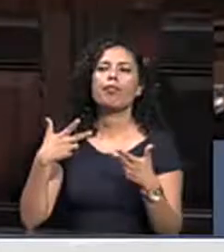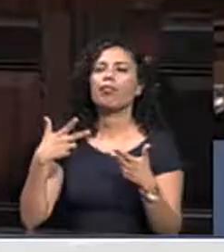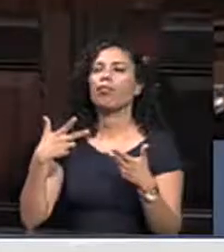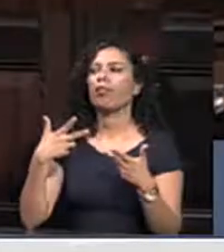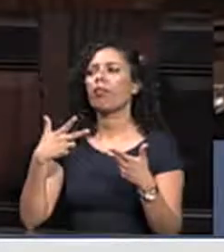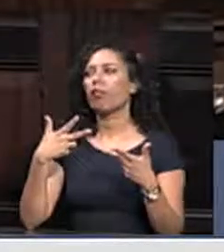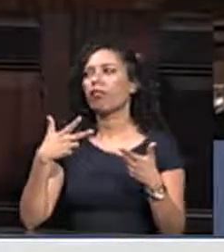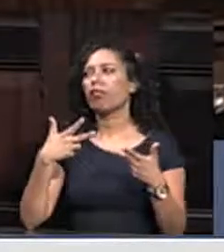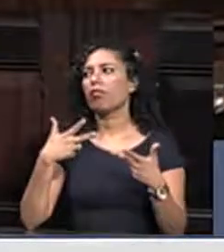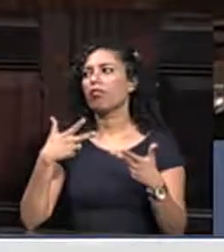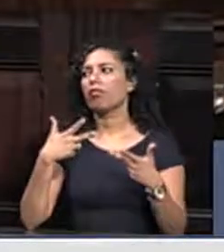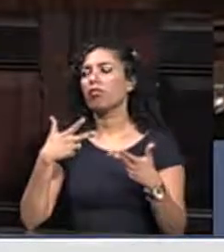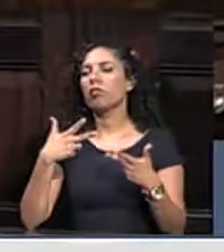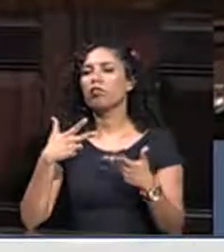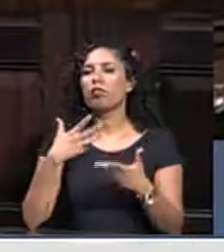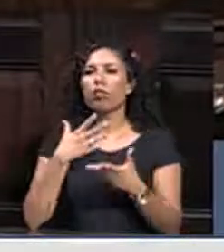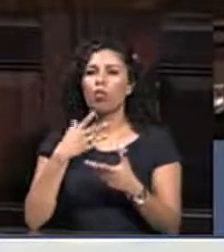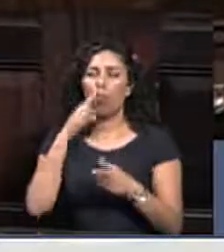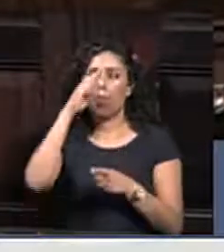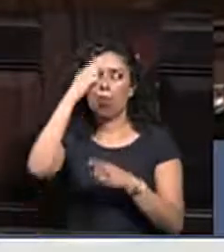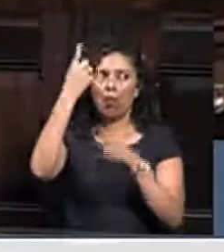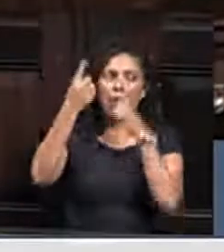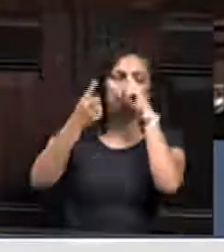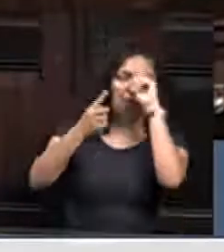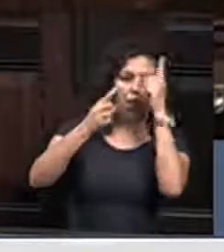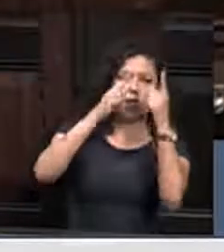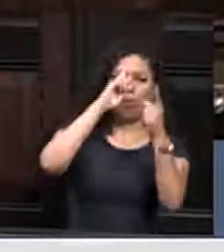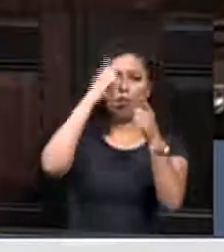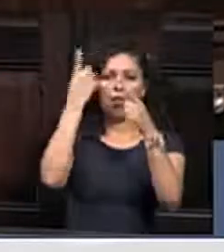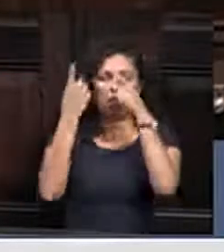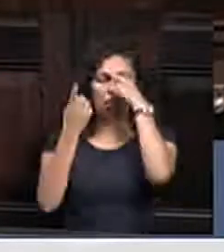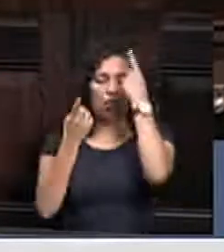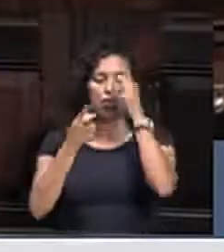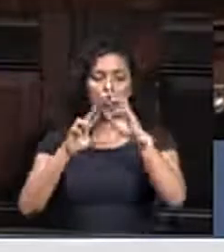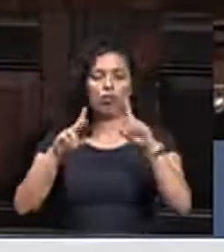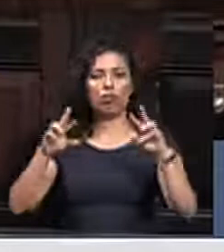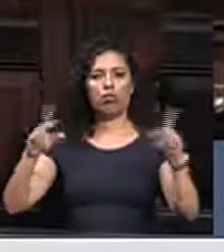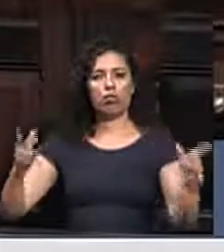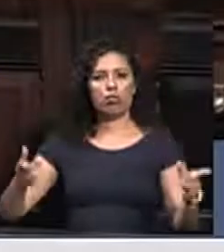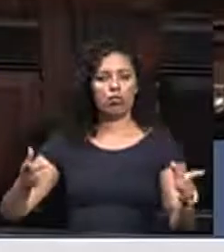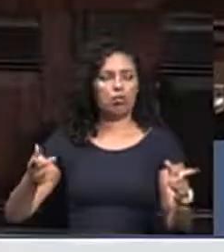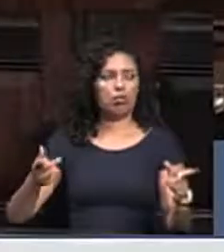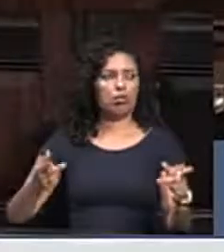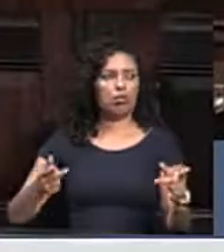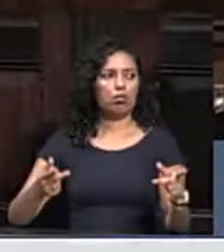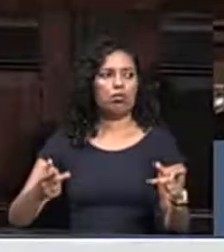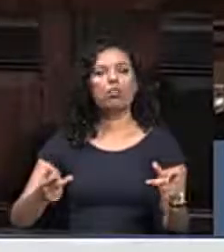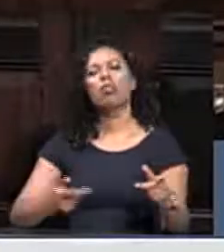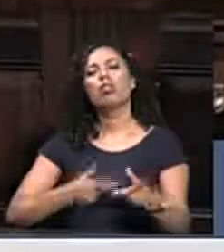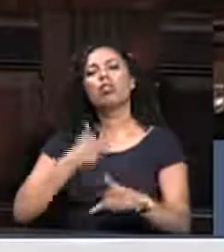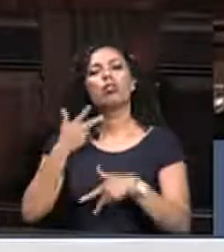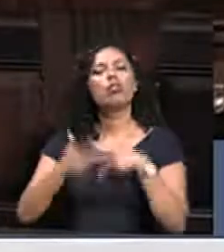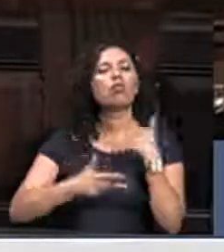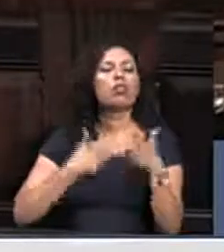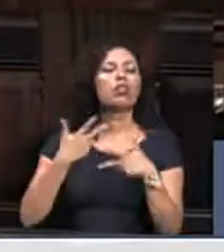de muitas especulações, quer seja